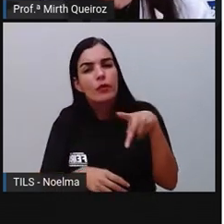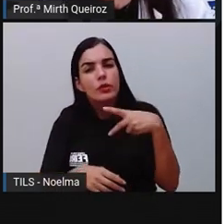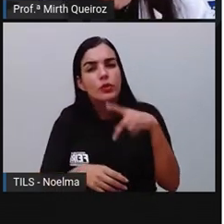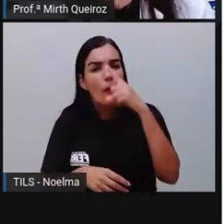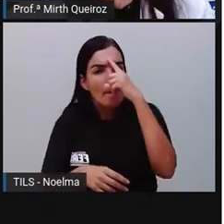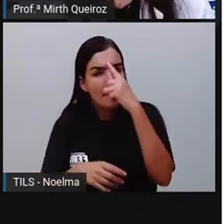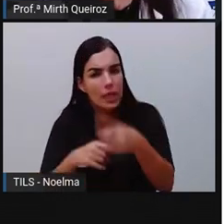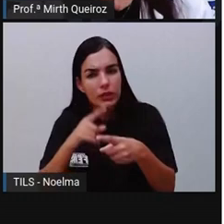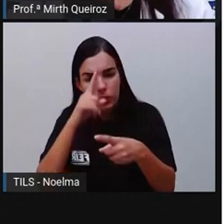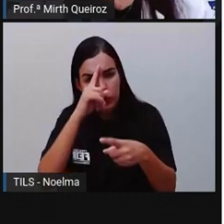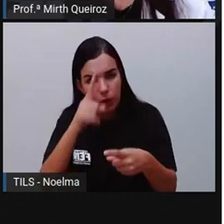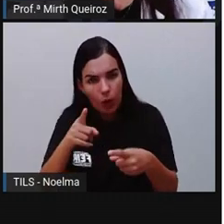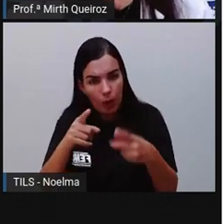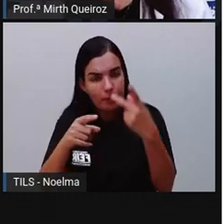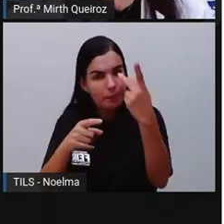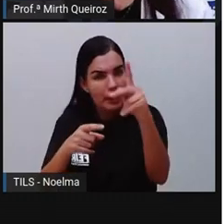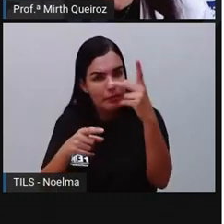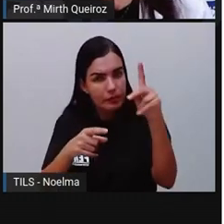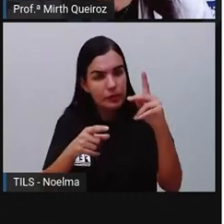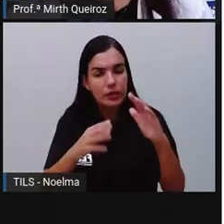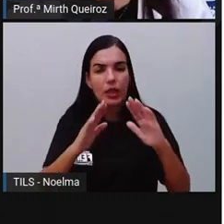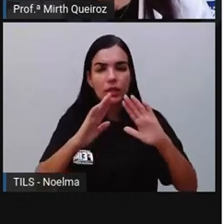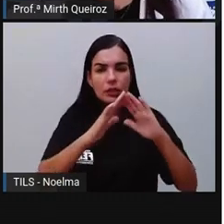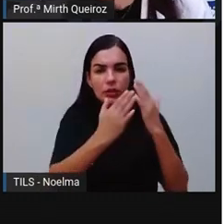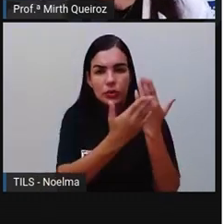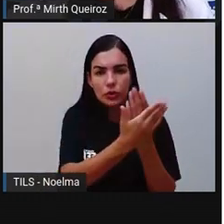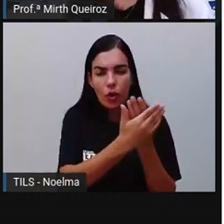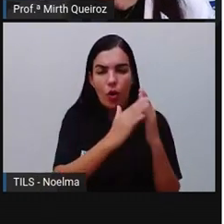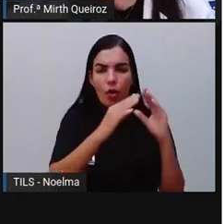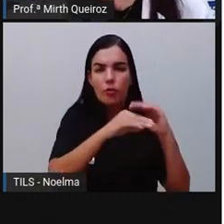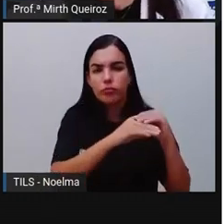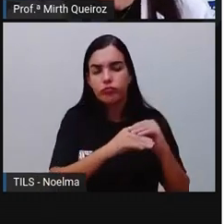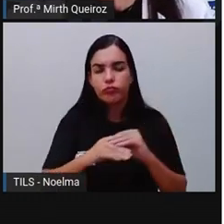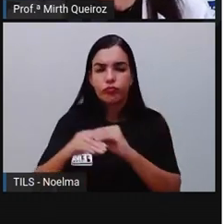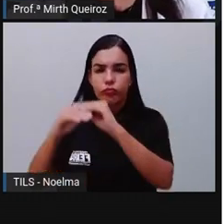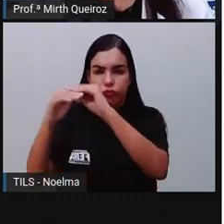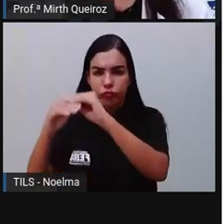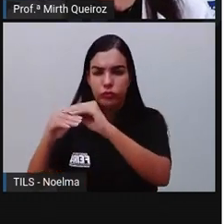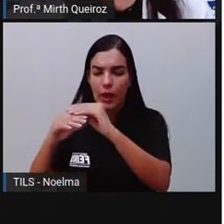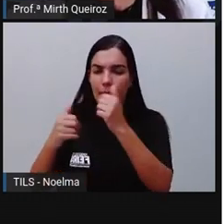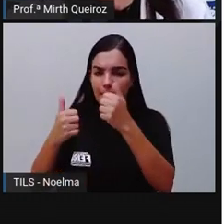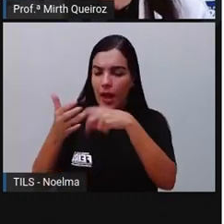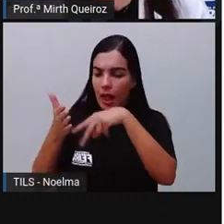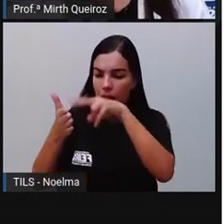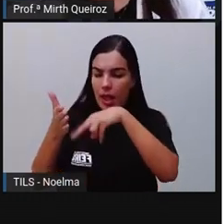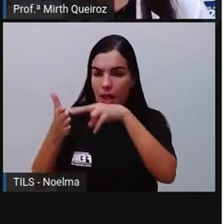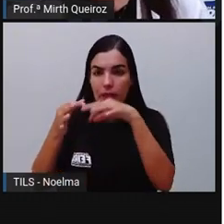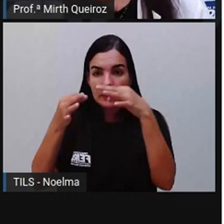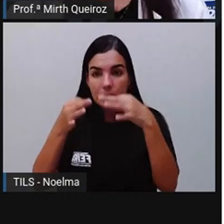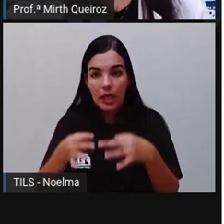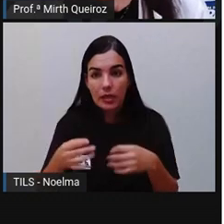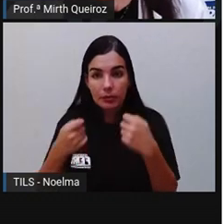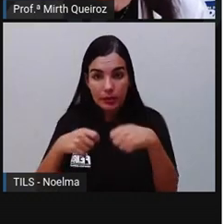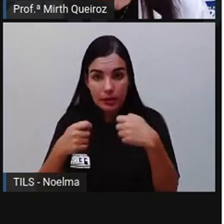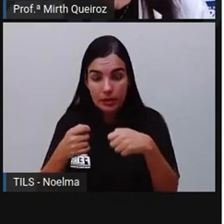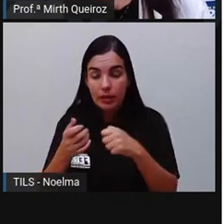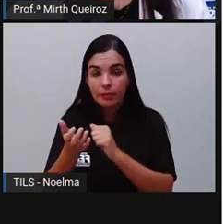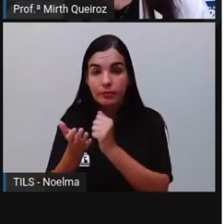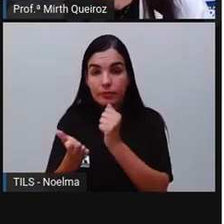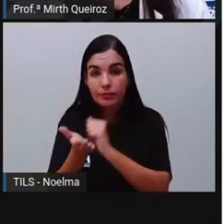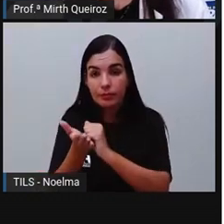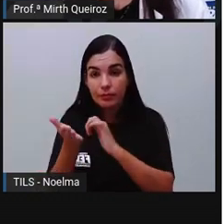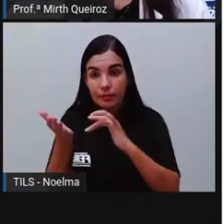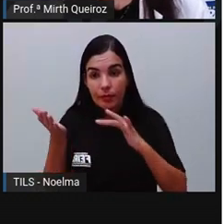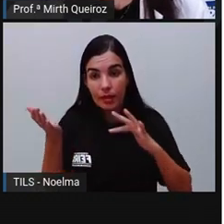aí pelos professores de vocês, pela professora ou pelo professor. Ler direitinho para realizar essas atividades, certo?